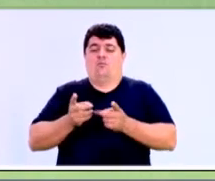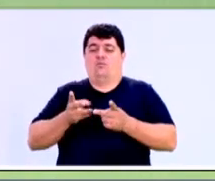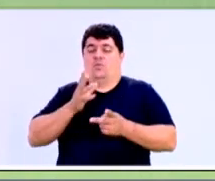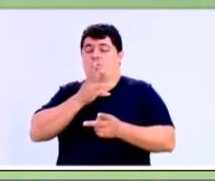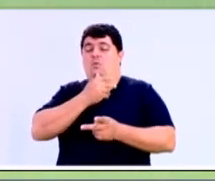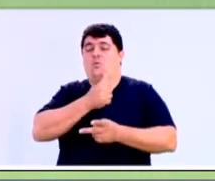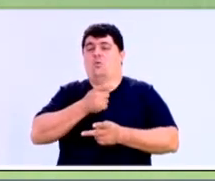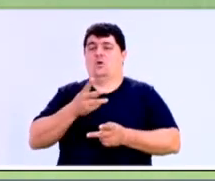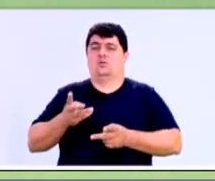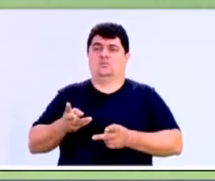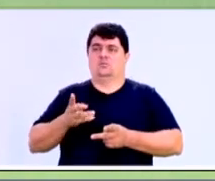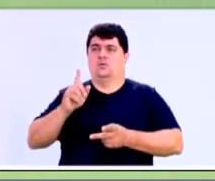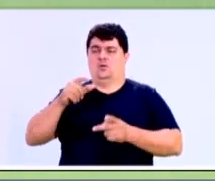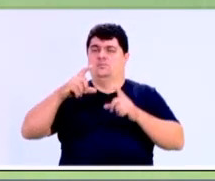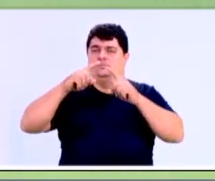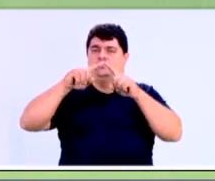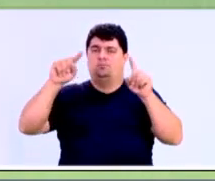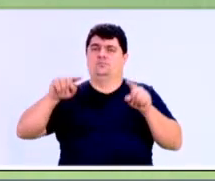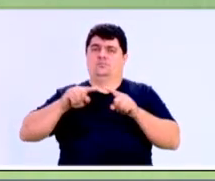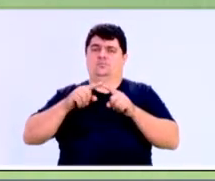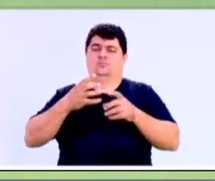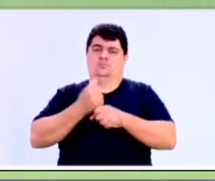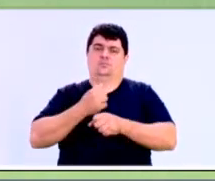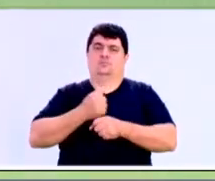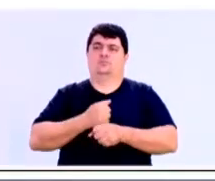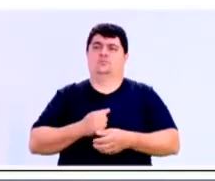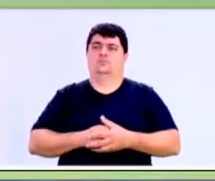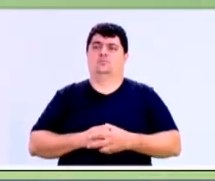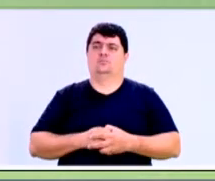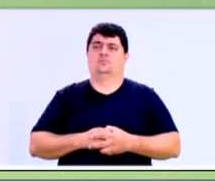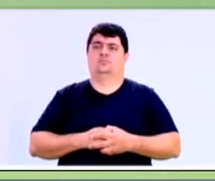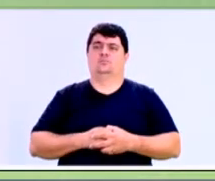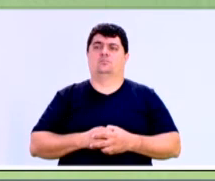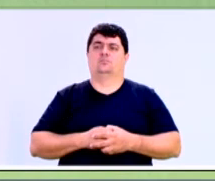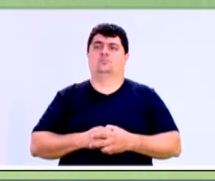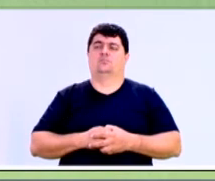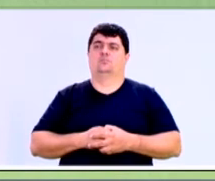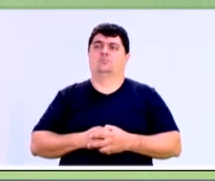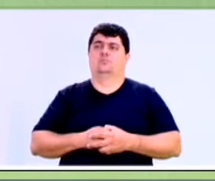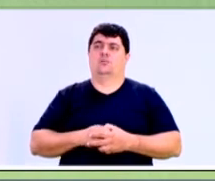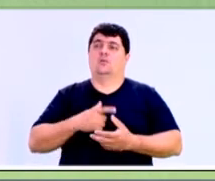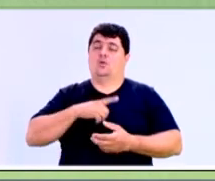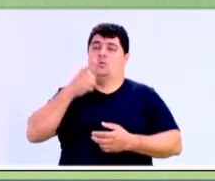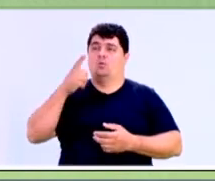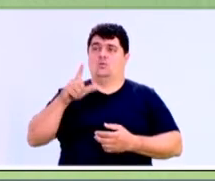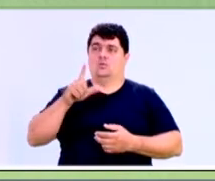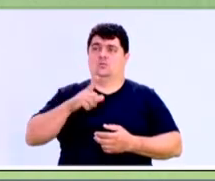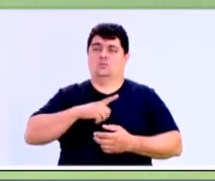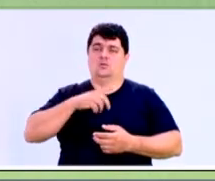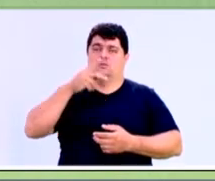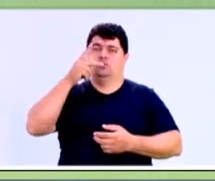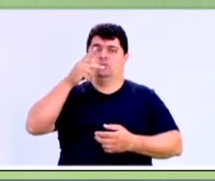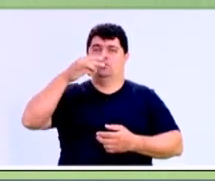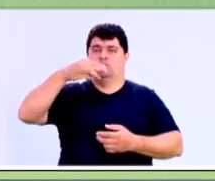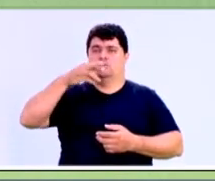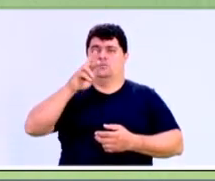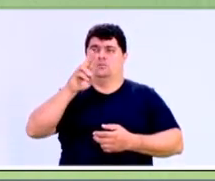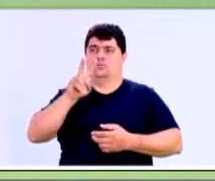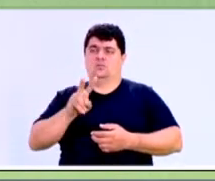ok? Esse aqui é o cálculo do prazo médio de rotação de estoque. E aí eu tenho outro prazo médio, eu tenho um prazo médio